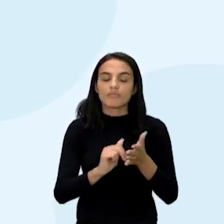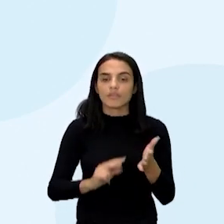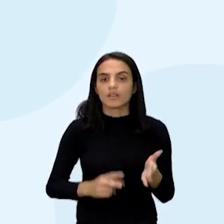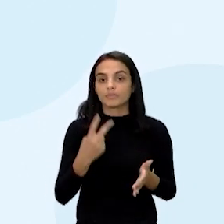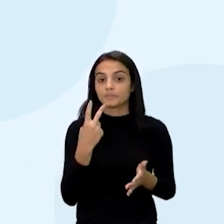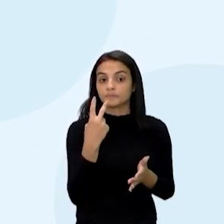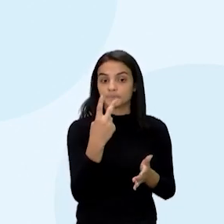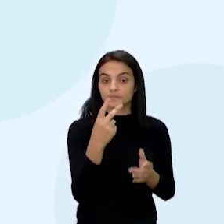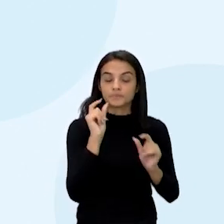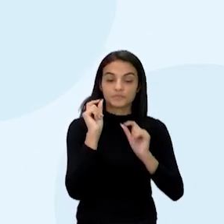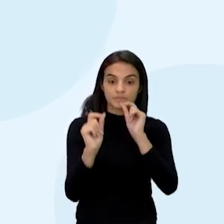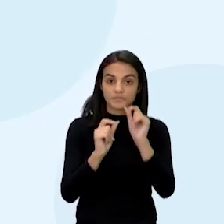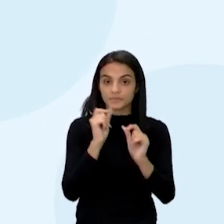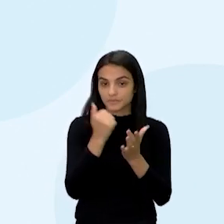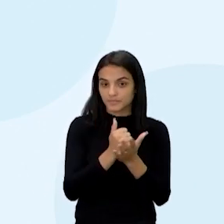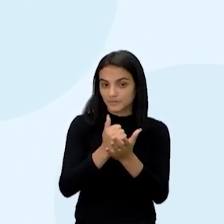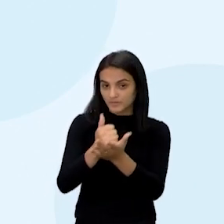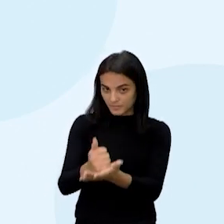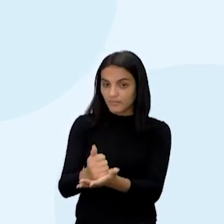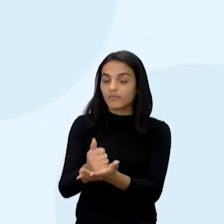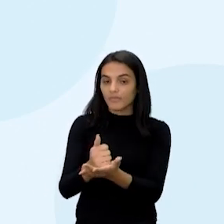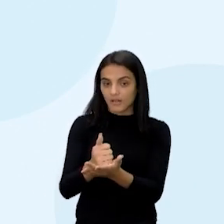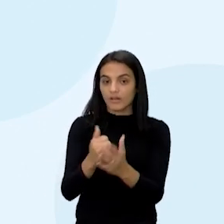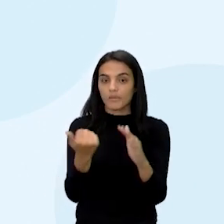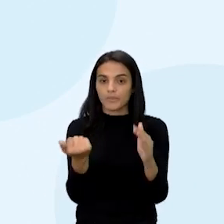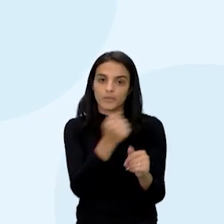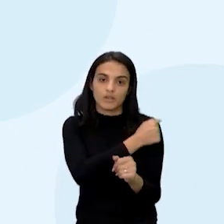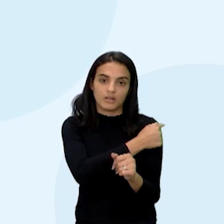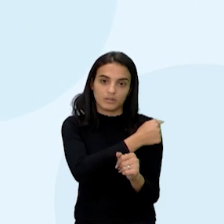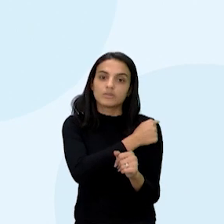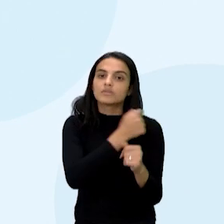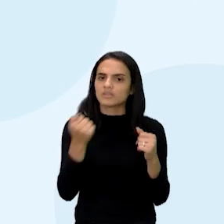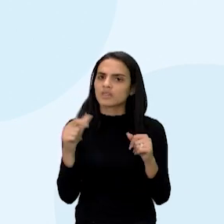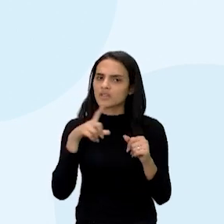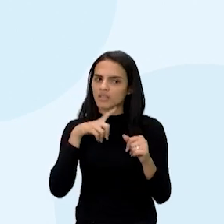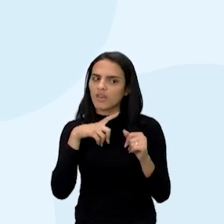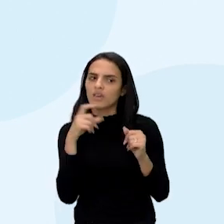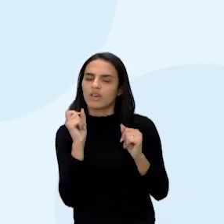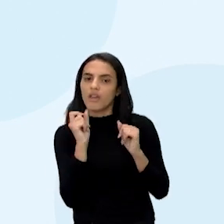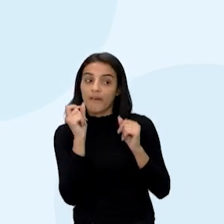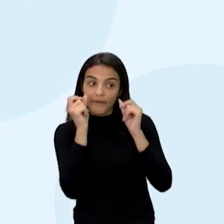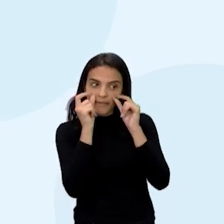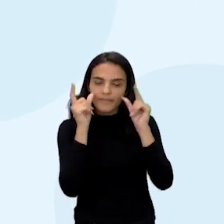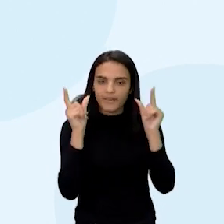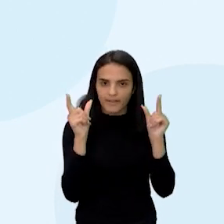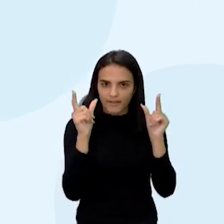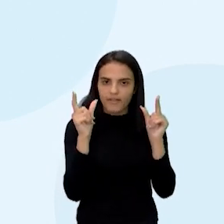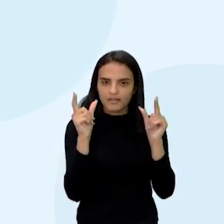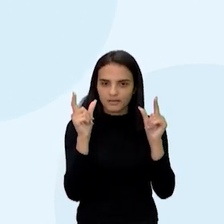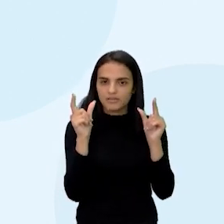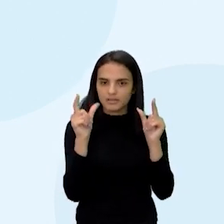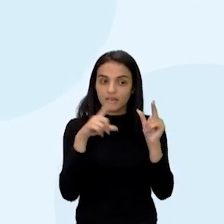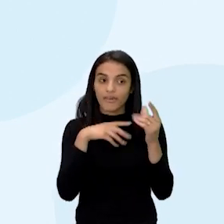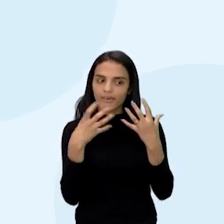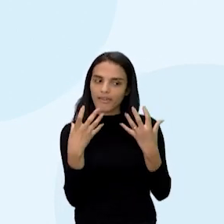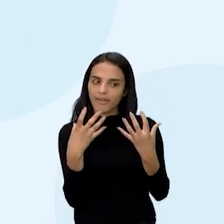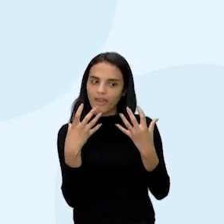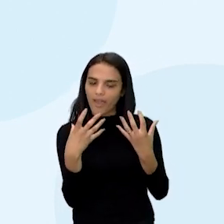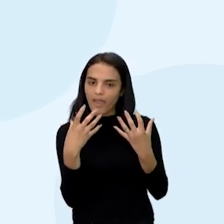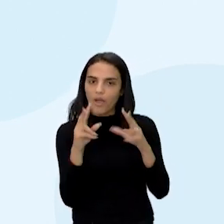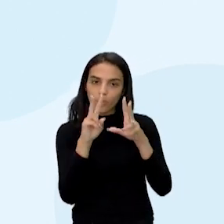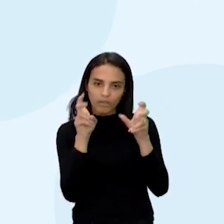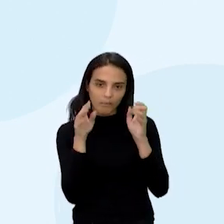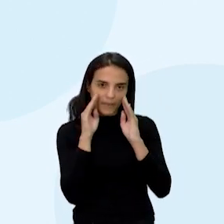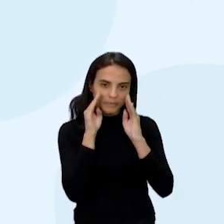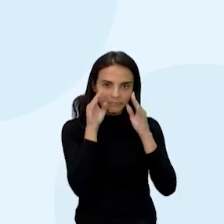2 são oferecidas para aqueles estudantes que manifestaram interesse em se aprofundar em algum tema específico, e